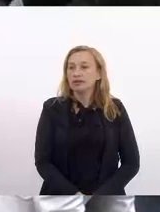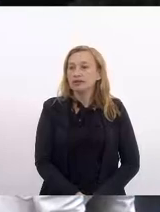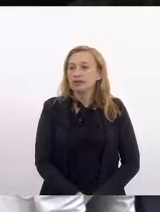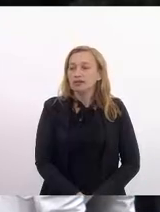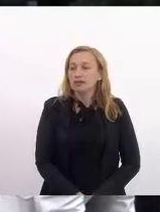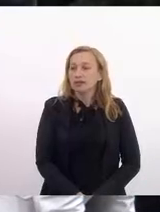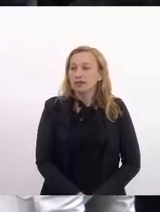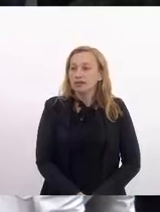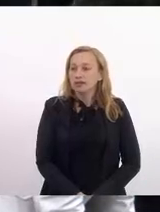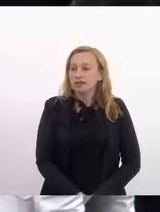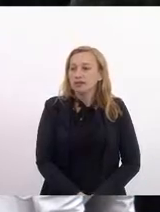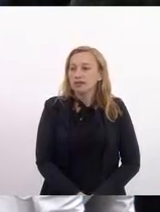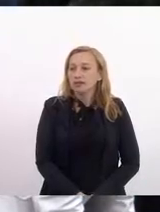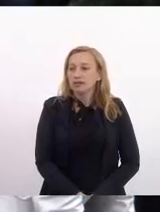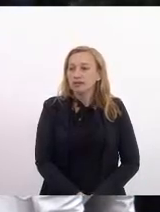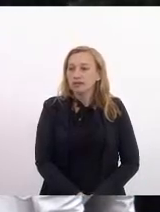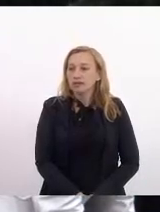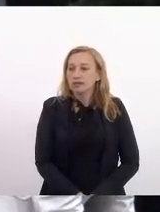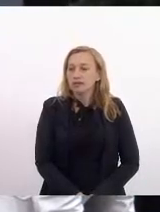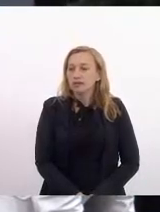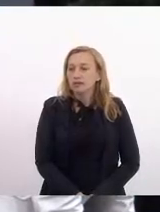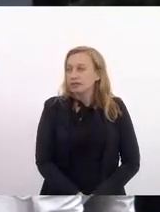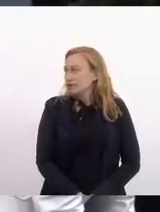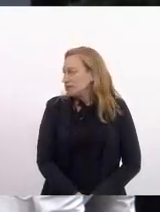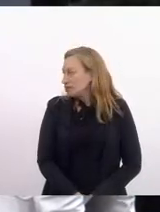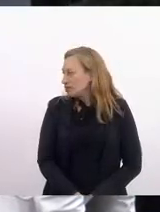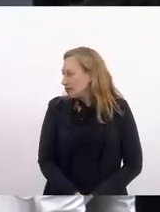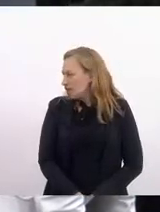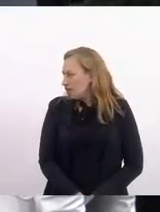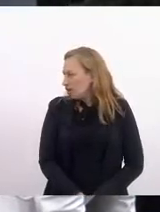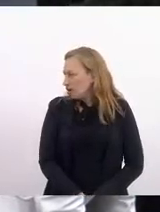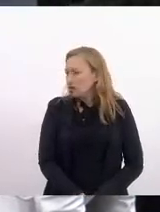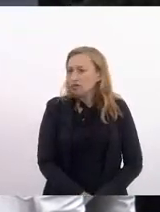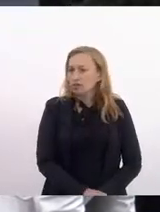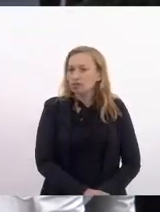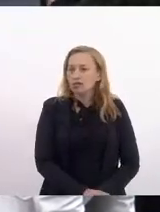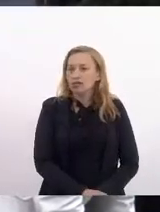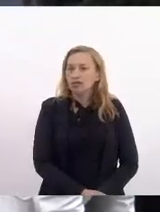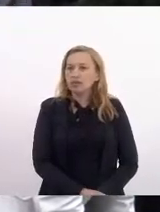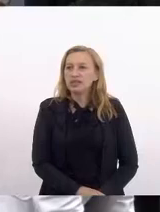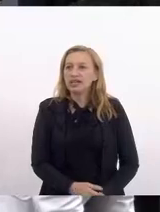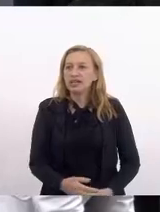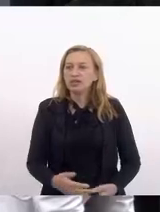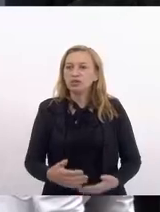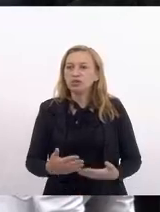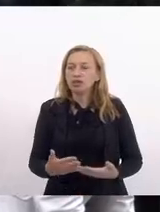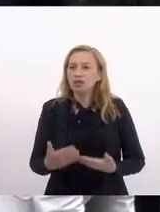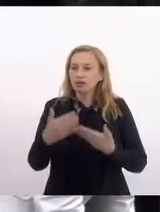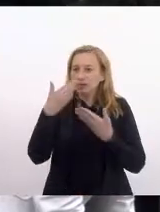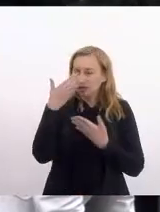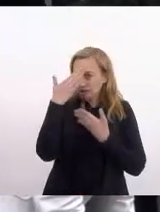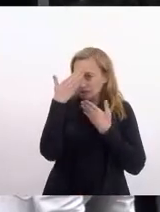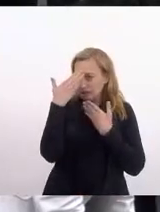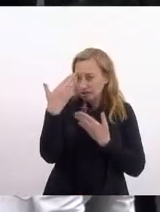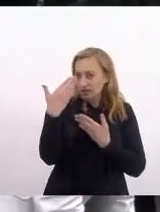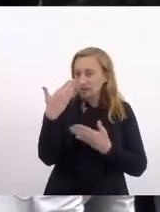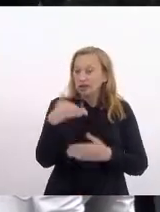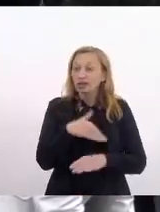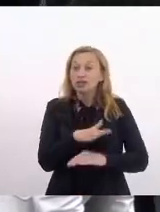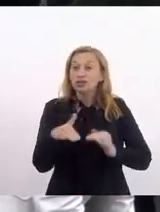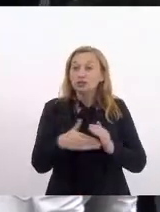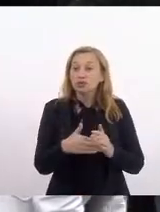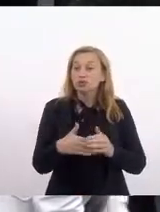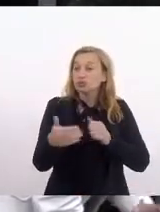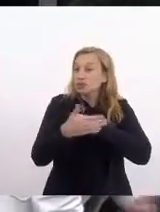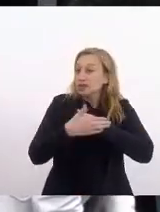e eu queria o primeiro lugar agradecer é todo